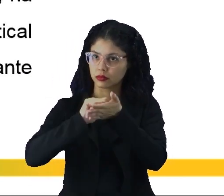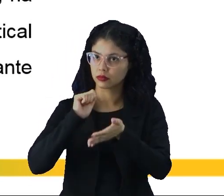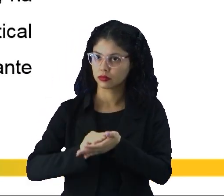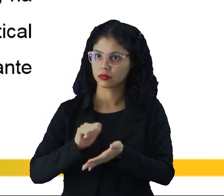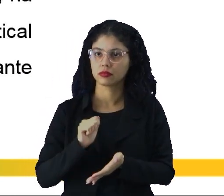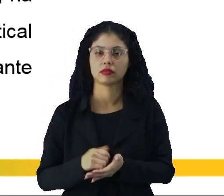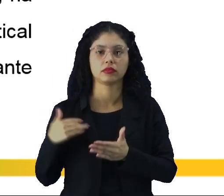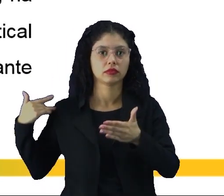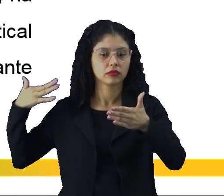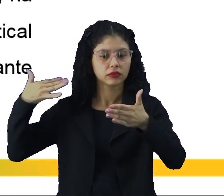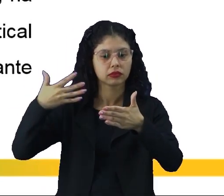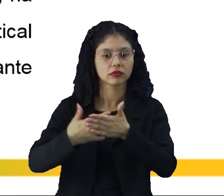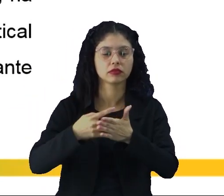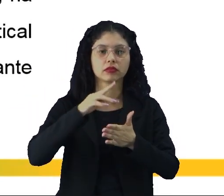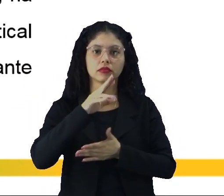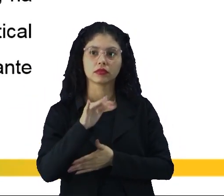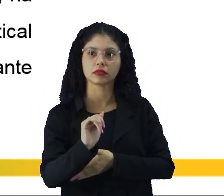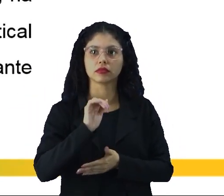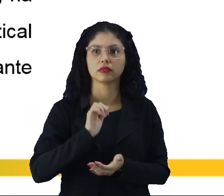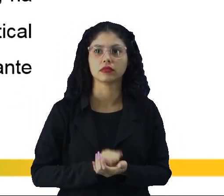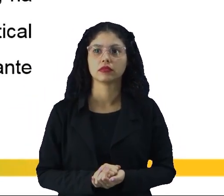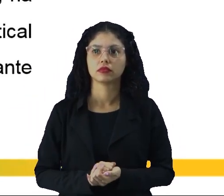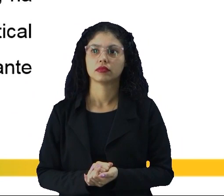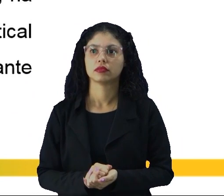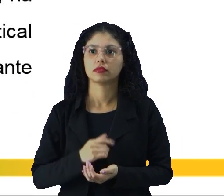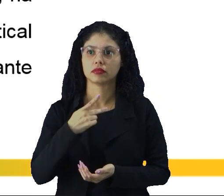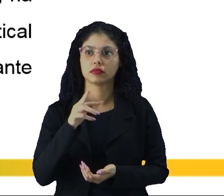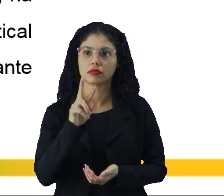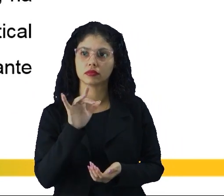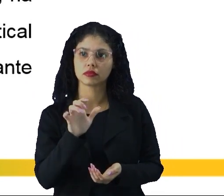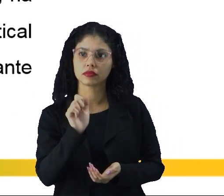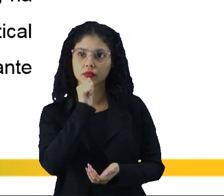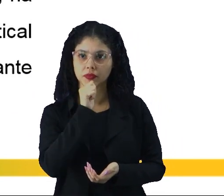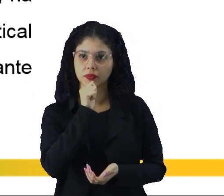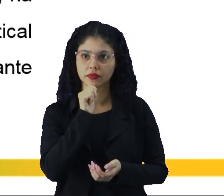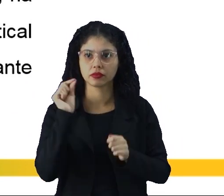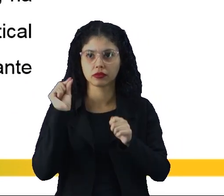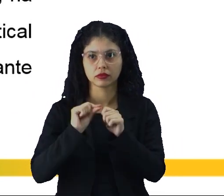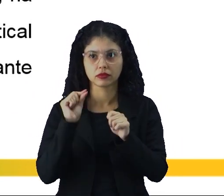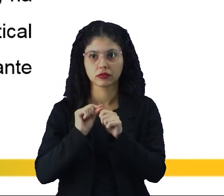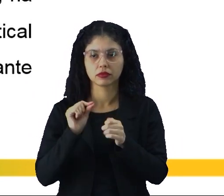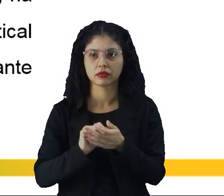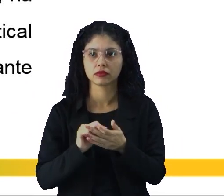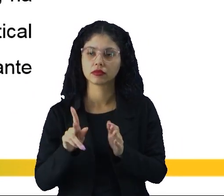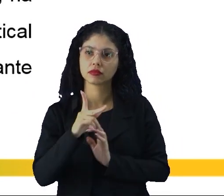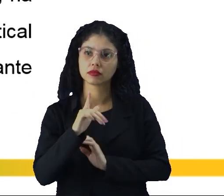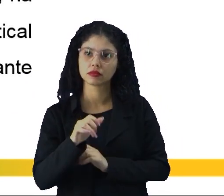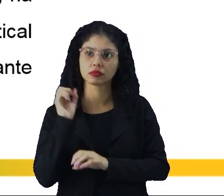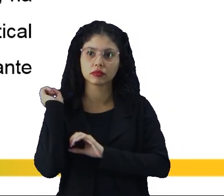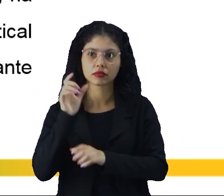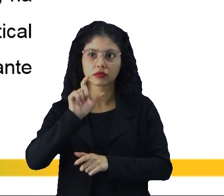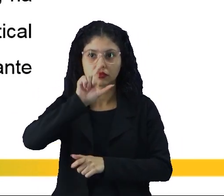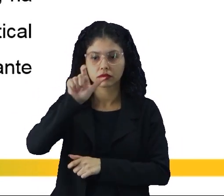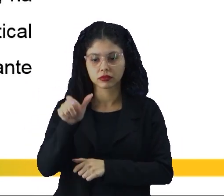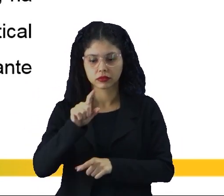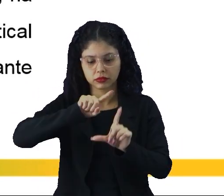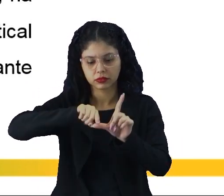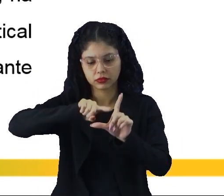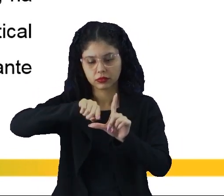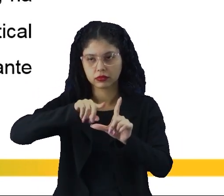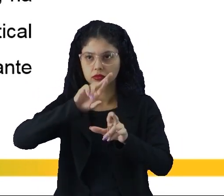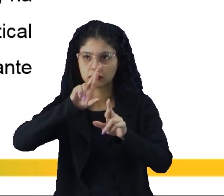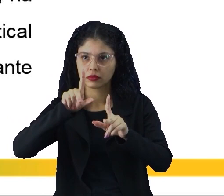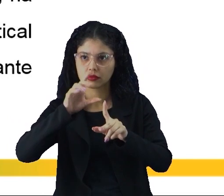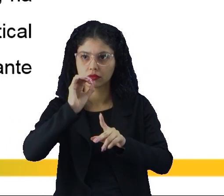usado justamente para descrever as trajetórias parabólicas, né, feita por corpos lançados com ângulos diferentes